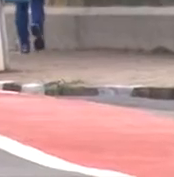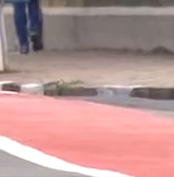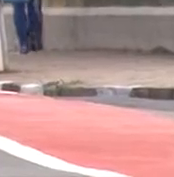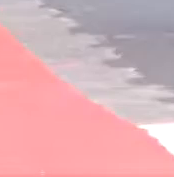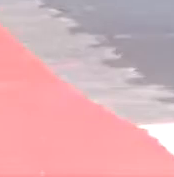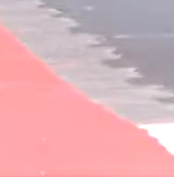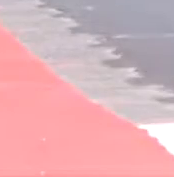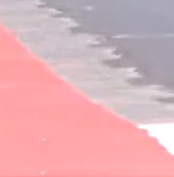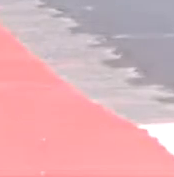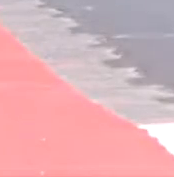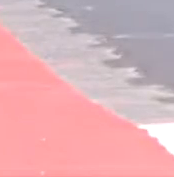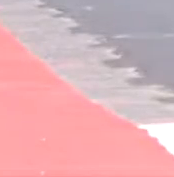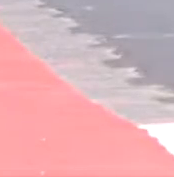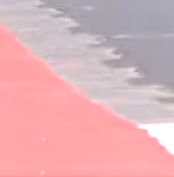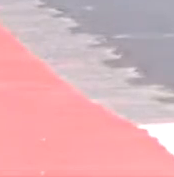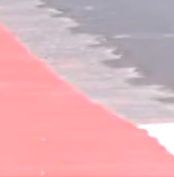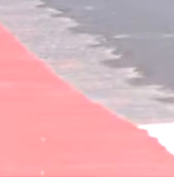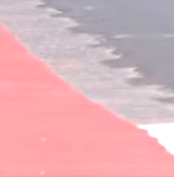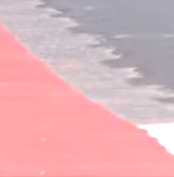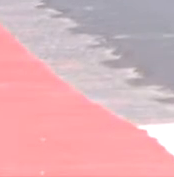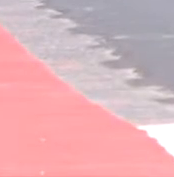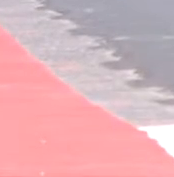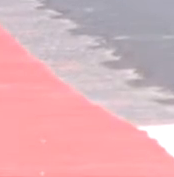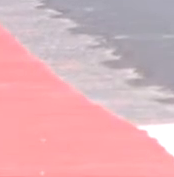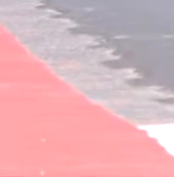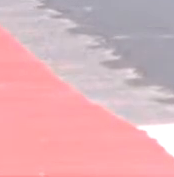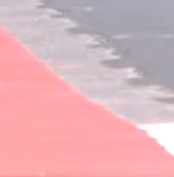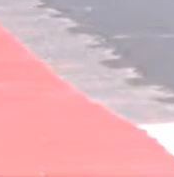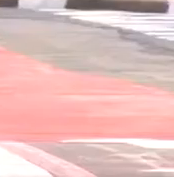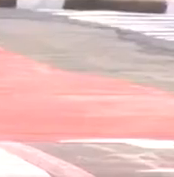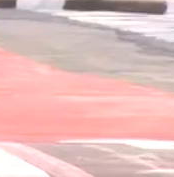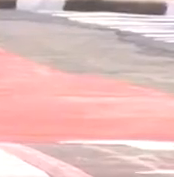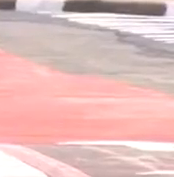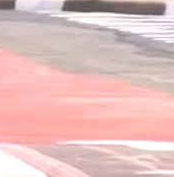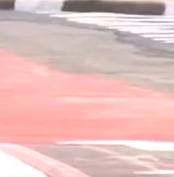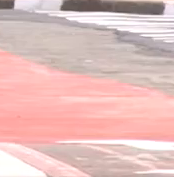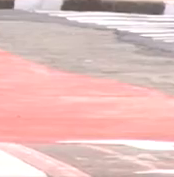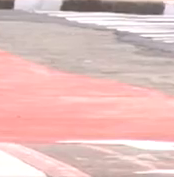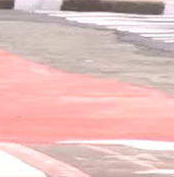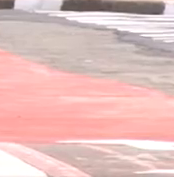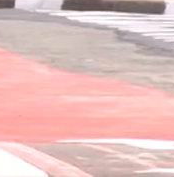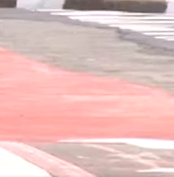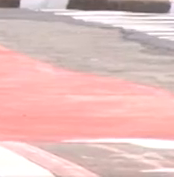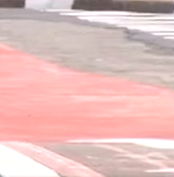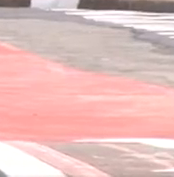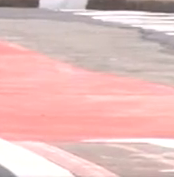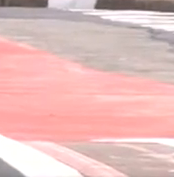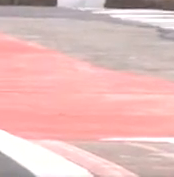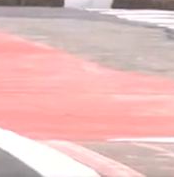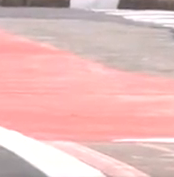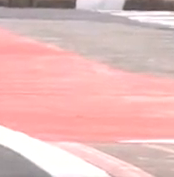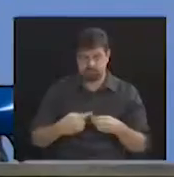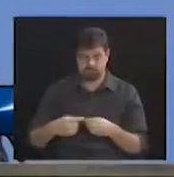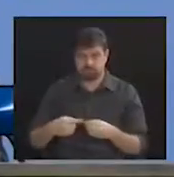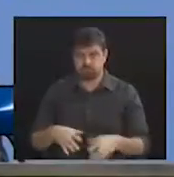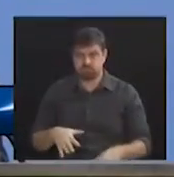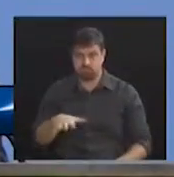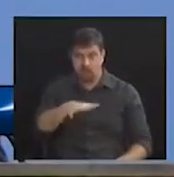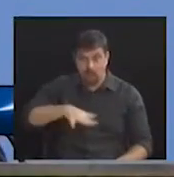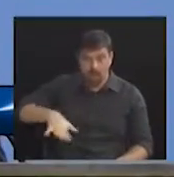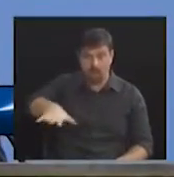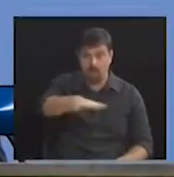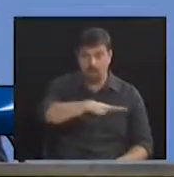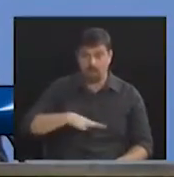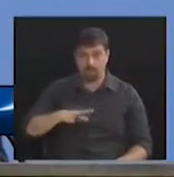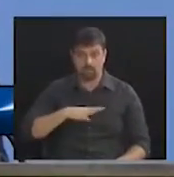200 quilômetros de ciclovias e ciclofaixas, mas não há previsão da instalação desse modal no centro da cidade. Para